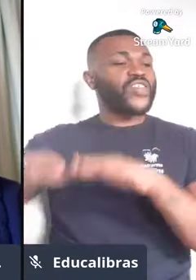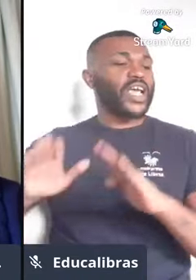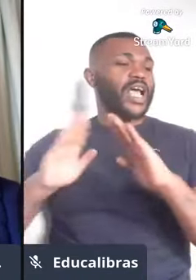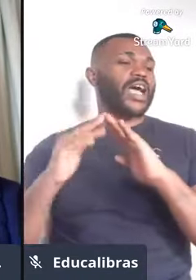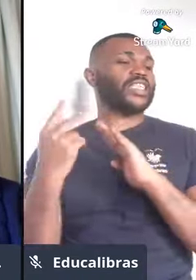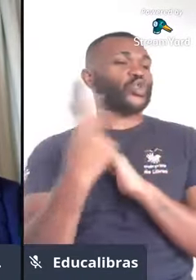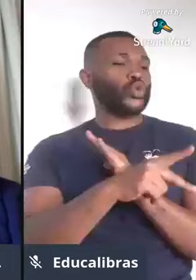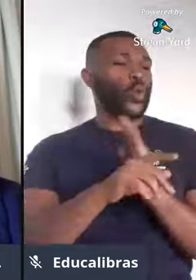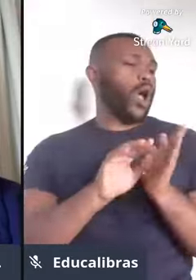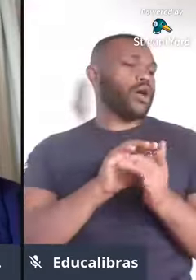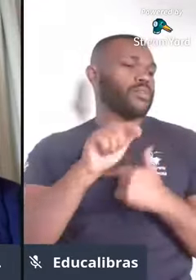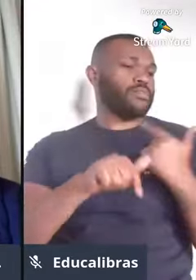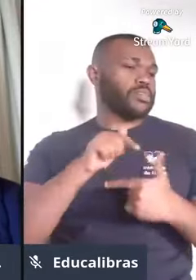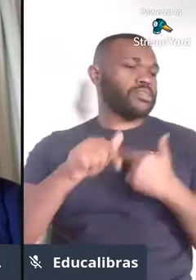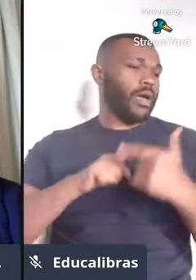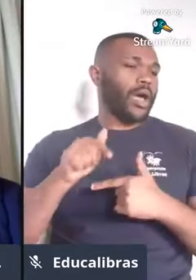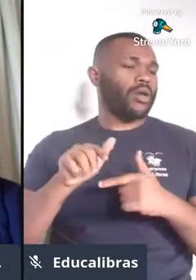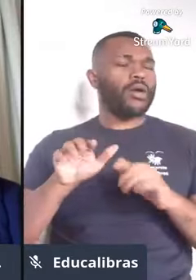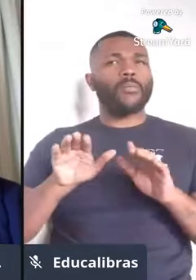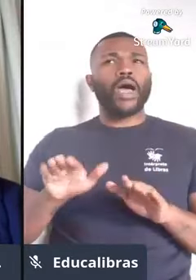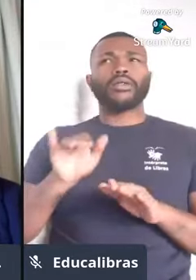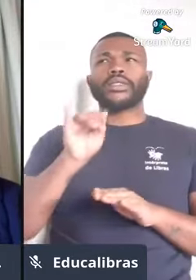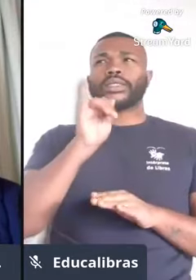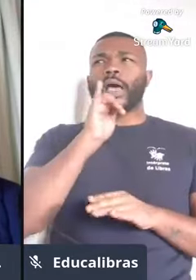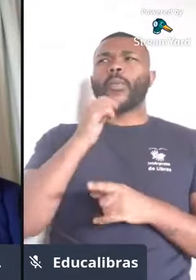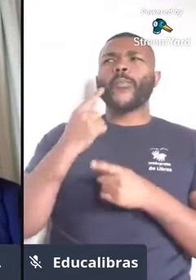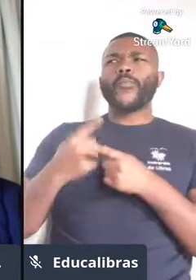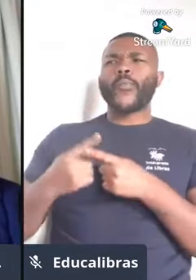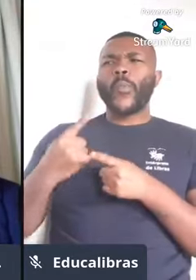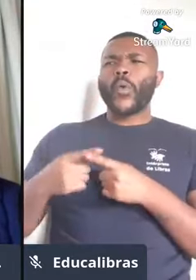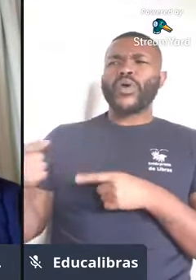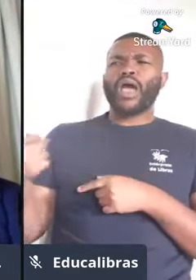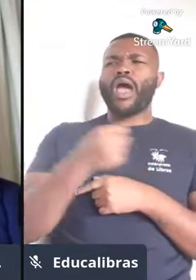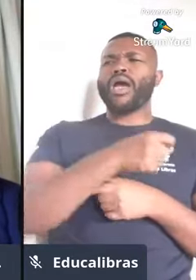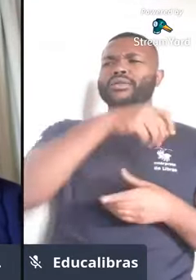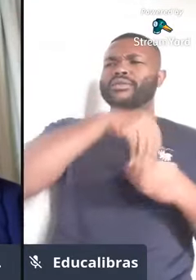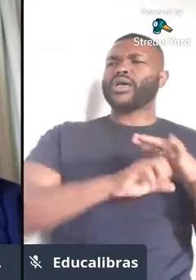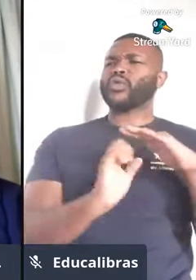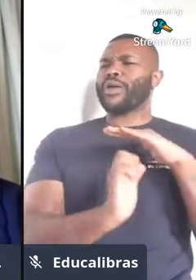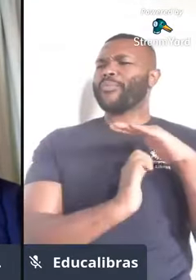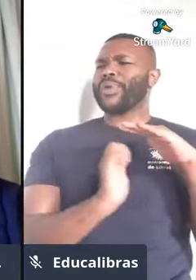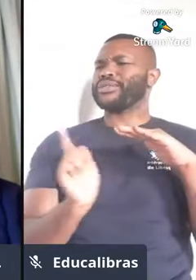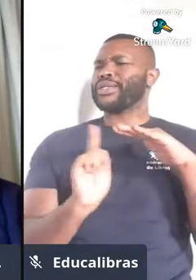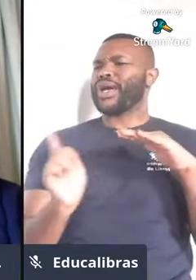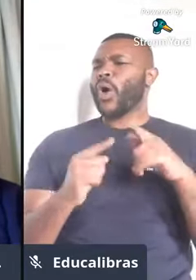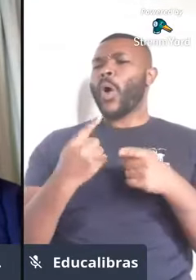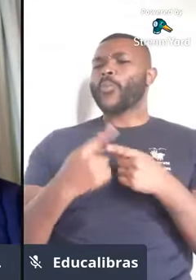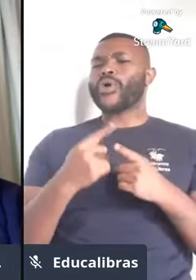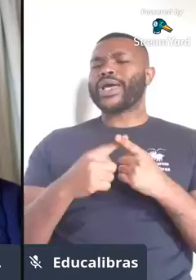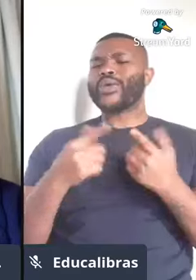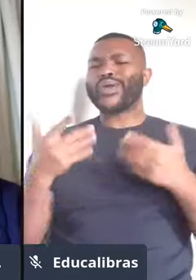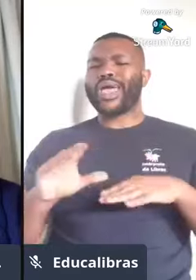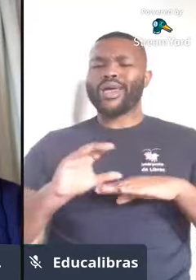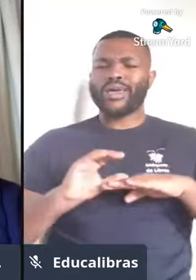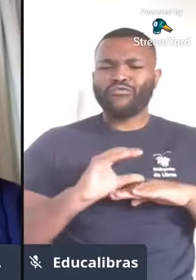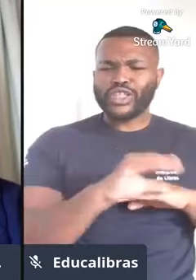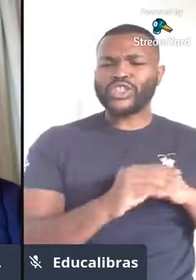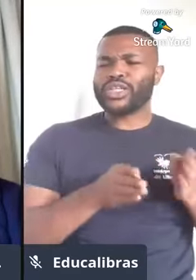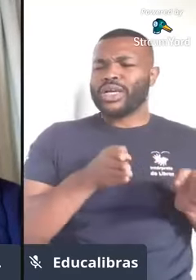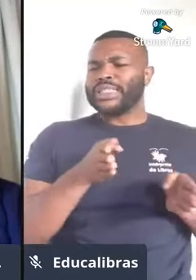o objetivo de não trazer essa pessoa para dentro da empresa, muitas vezes para não ter que investir na melhoria das condições da acessibilidade ou